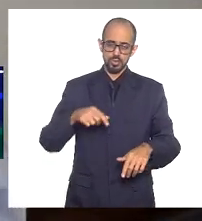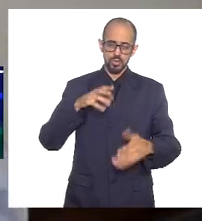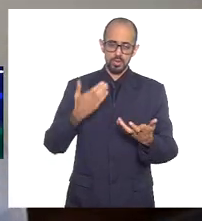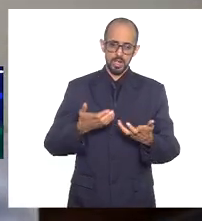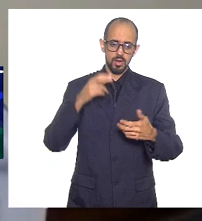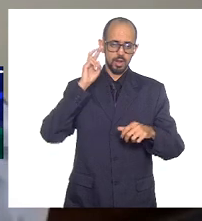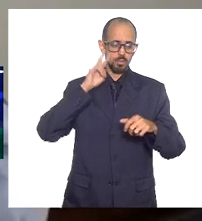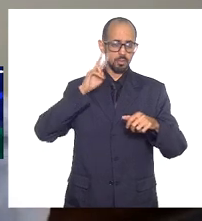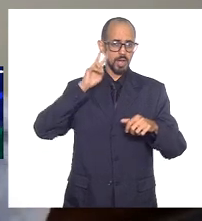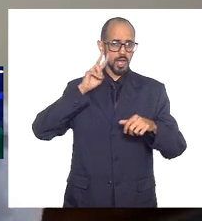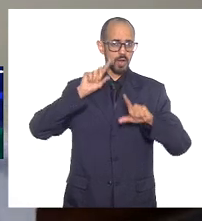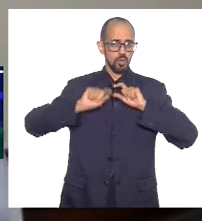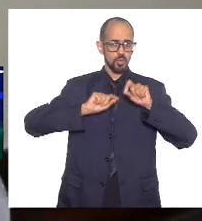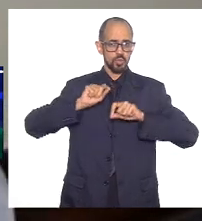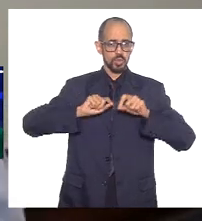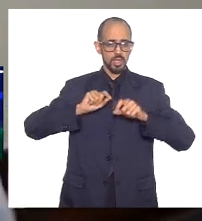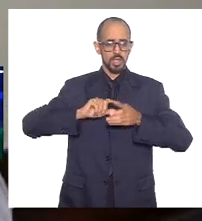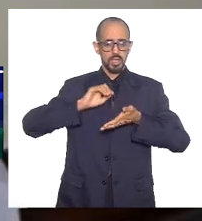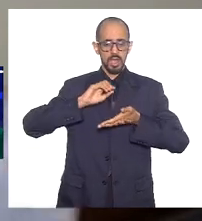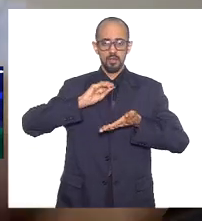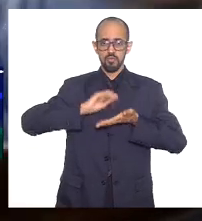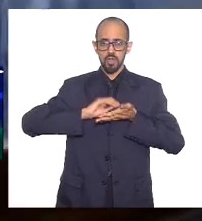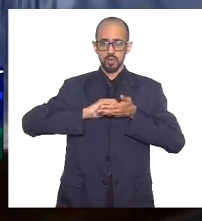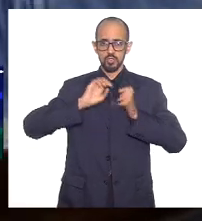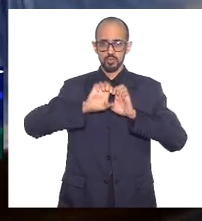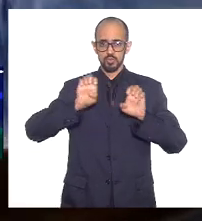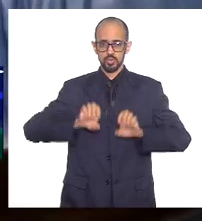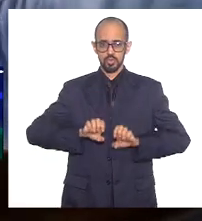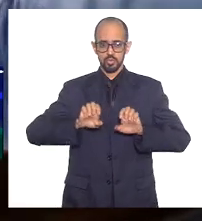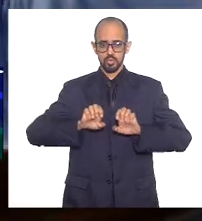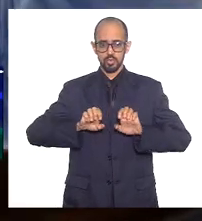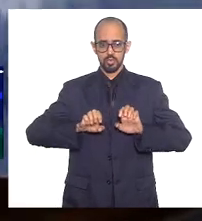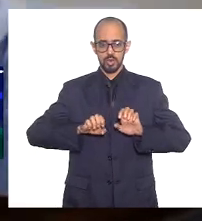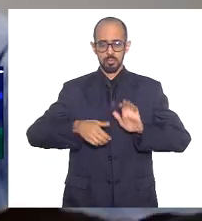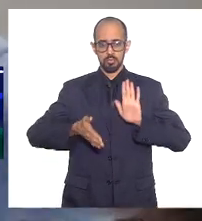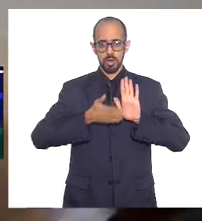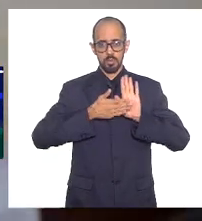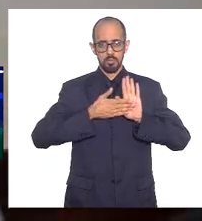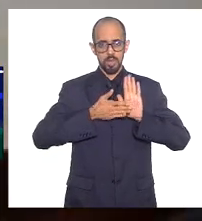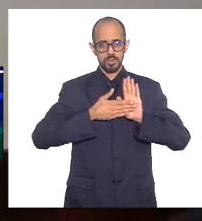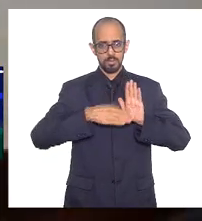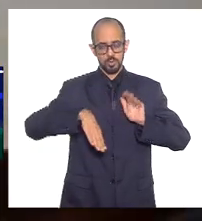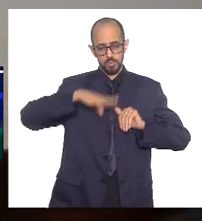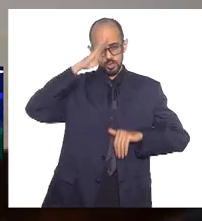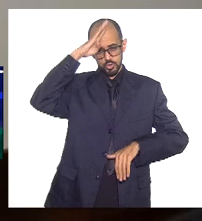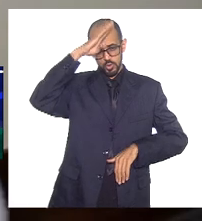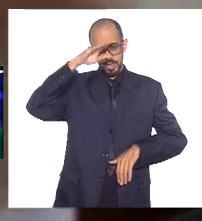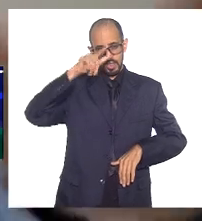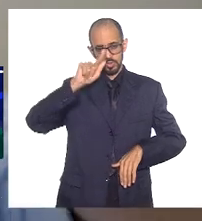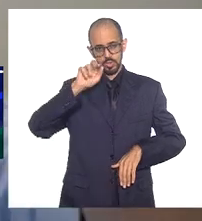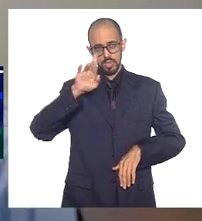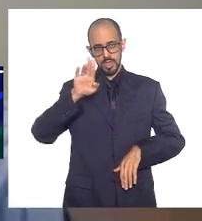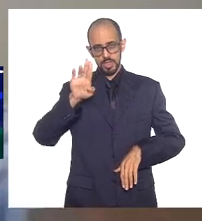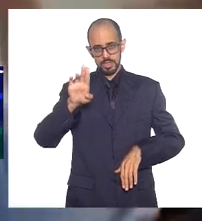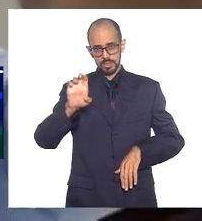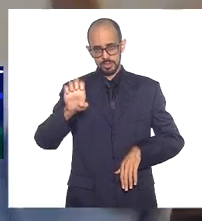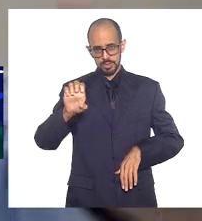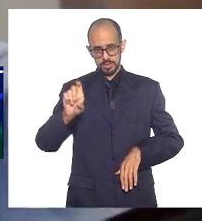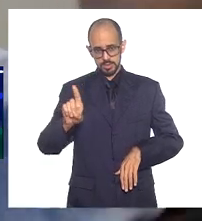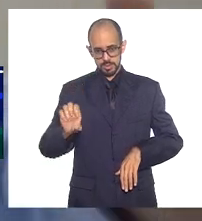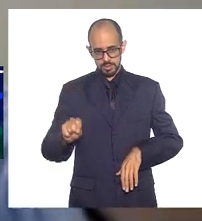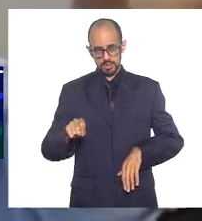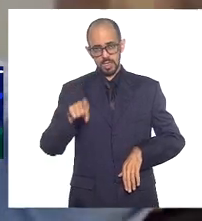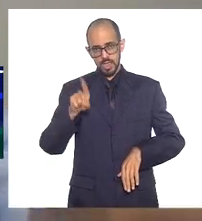desestruturação do serviço público no Brasil propostas por Bolsonaro e Guedes é um pilar do